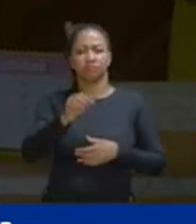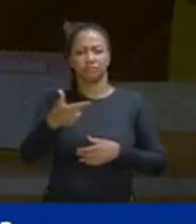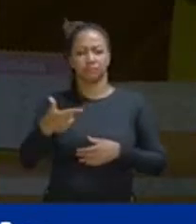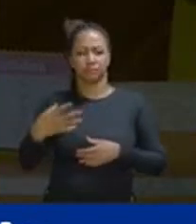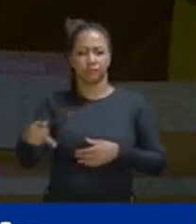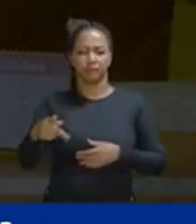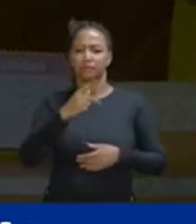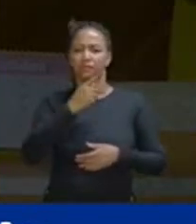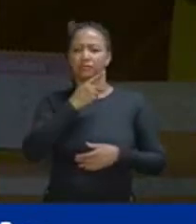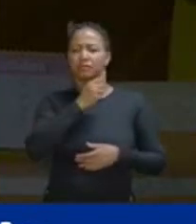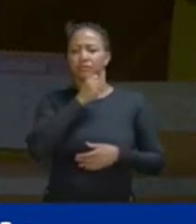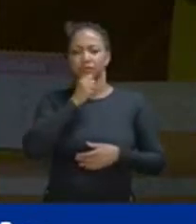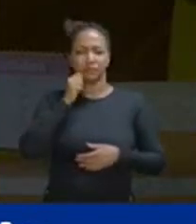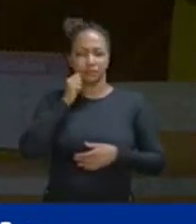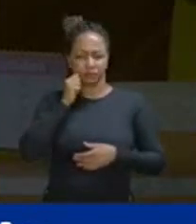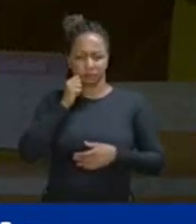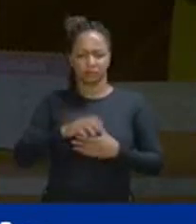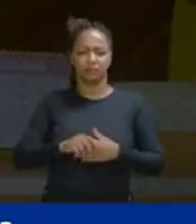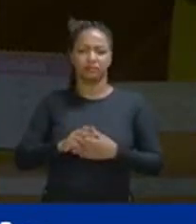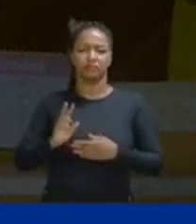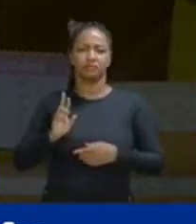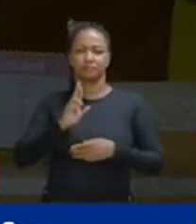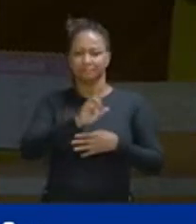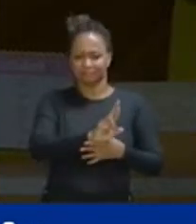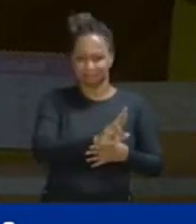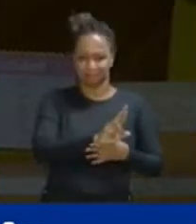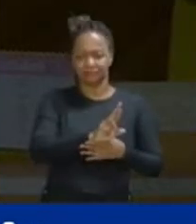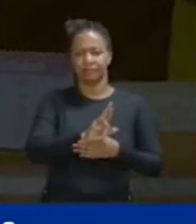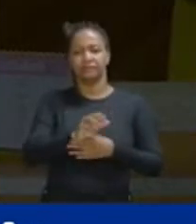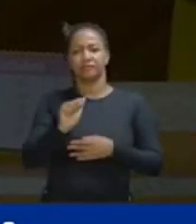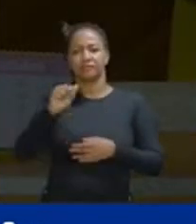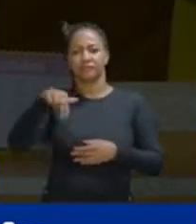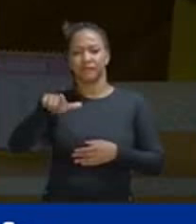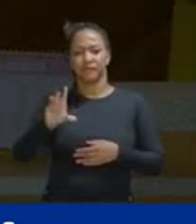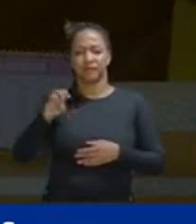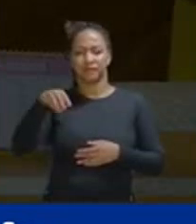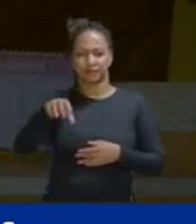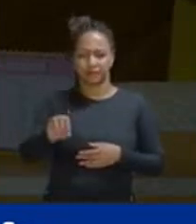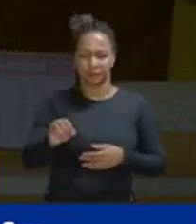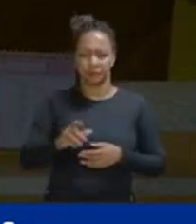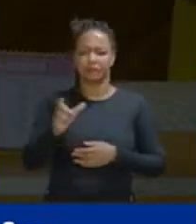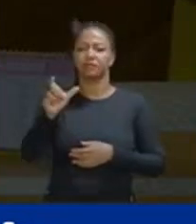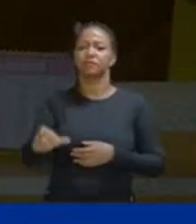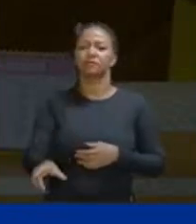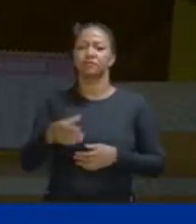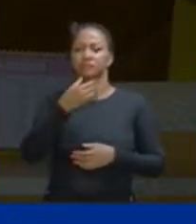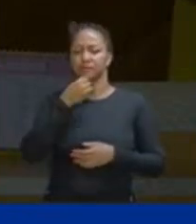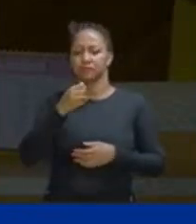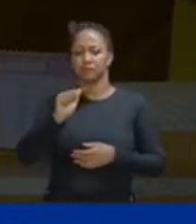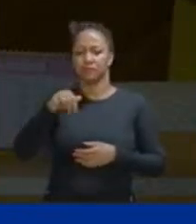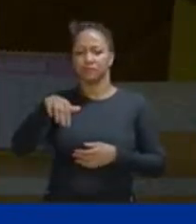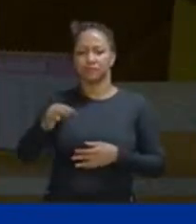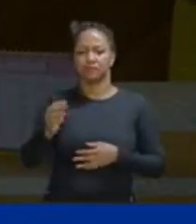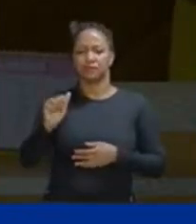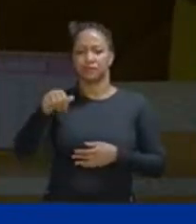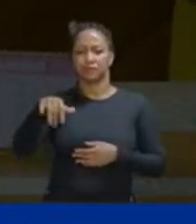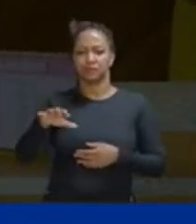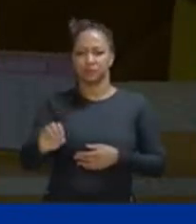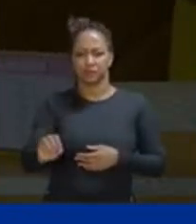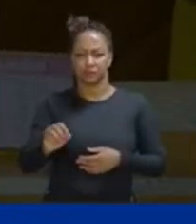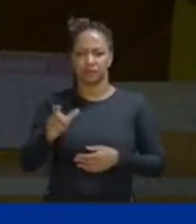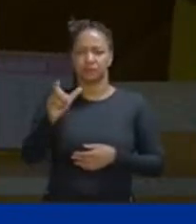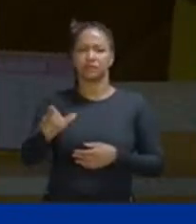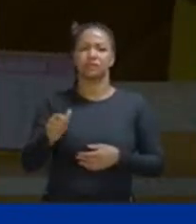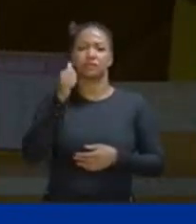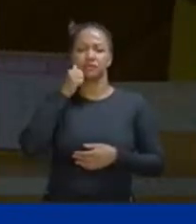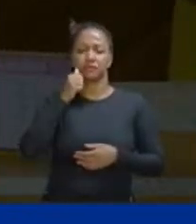0600-080-2024, origem Macapá. O relator juiz Anselmo Gonçalves, recorrente Antônio Paulo de Oliveira Furlan, recorrida Patrícia